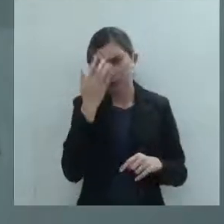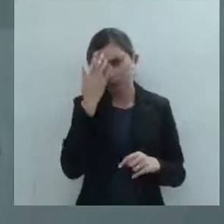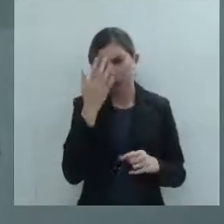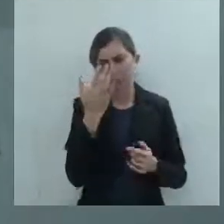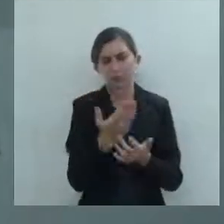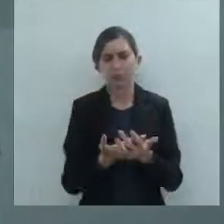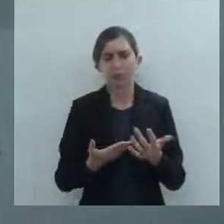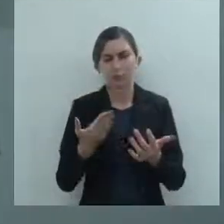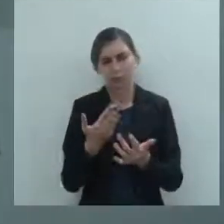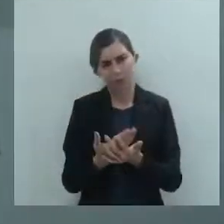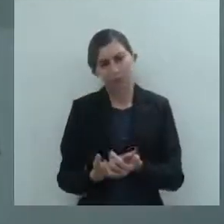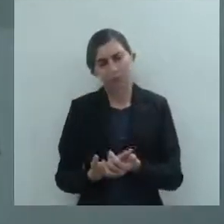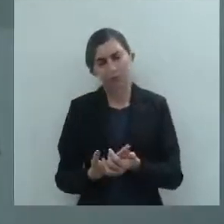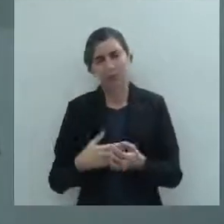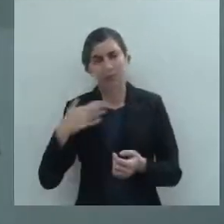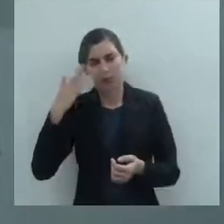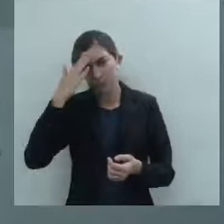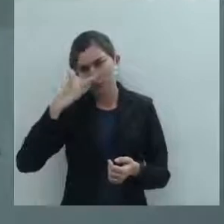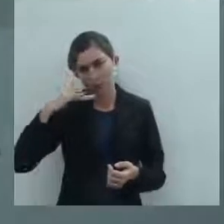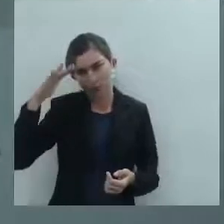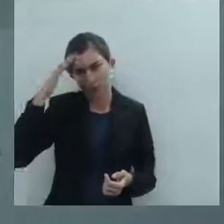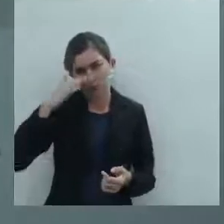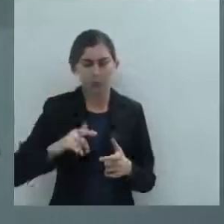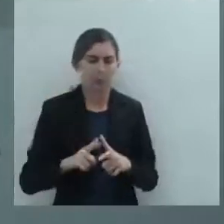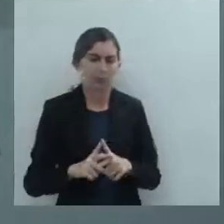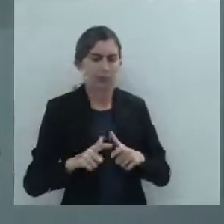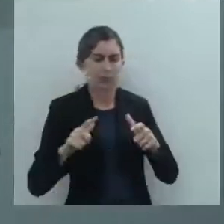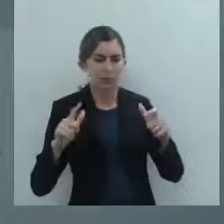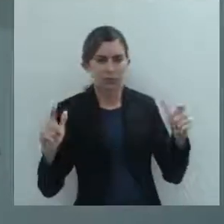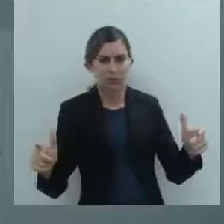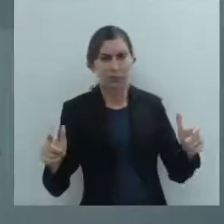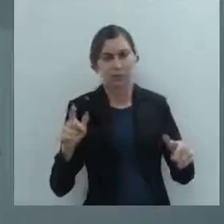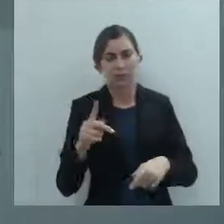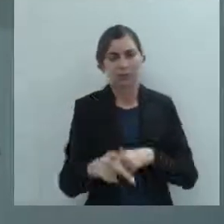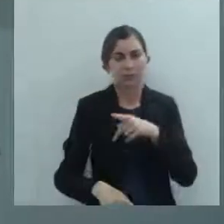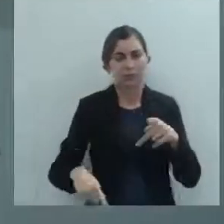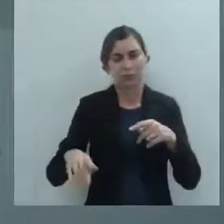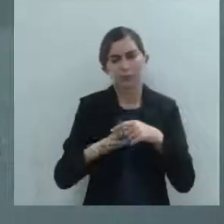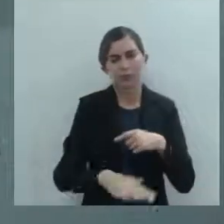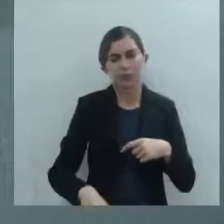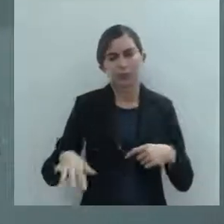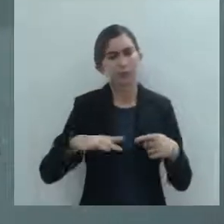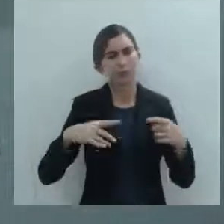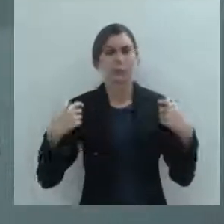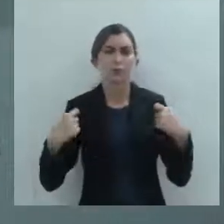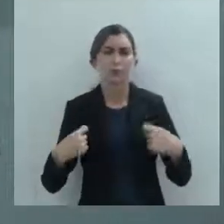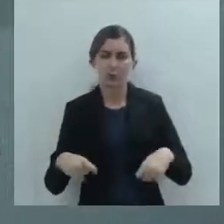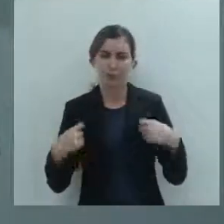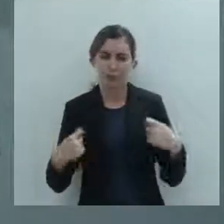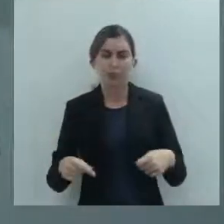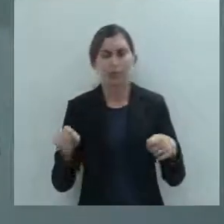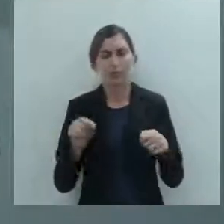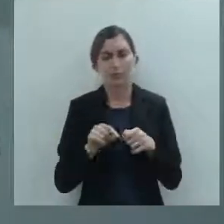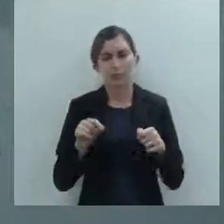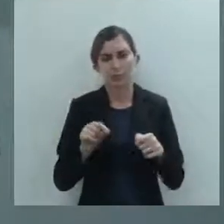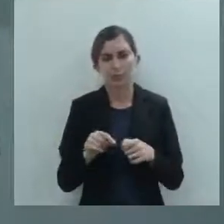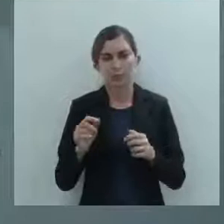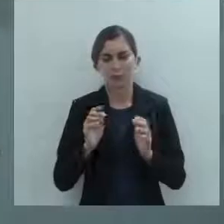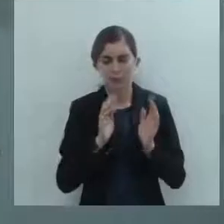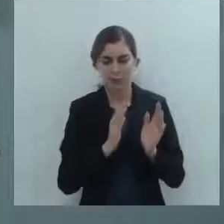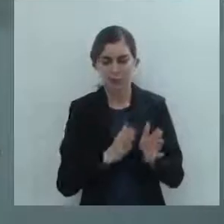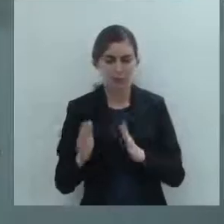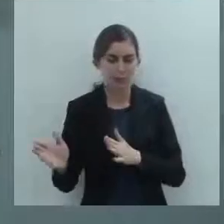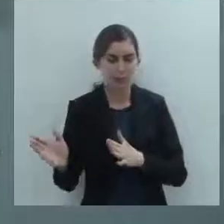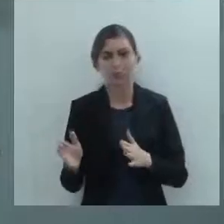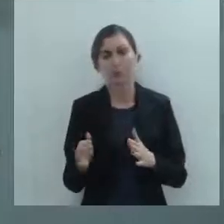seu estudo e compreensão pela maioria das pessoas é que é necessário fazer essa subdivisão